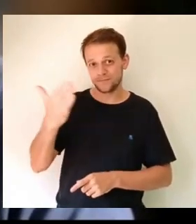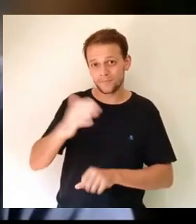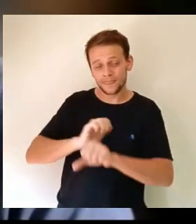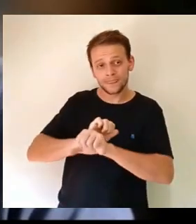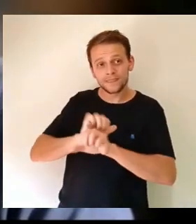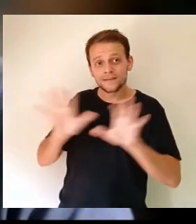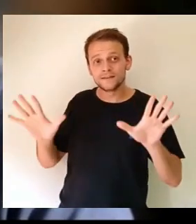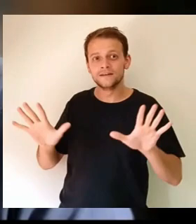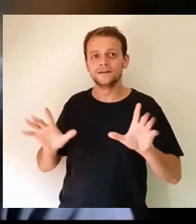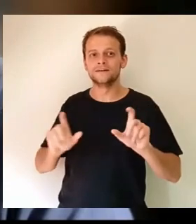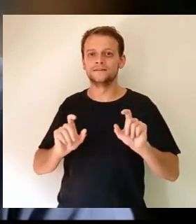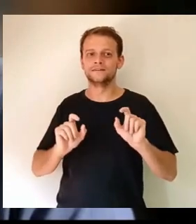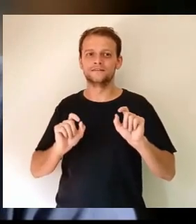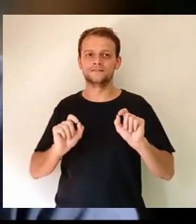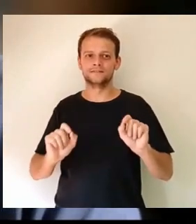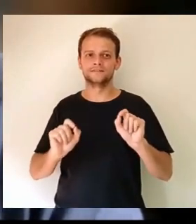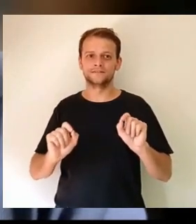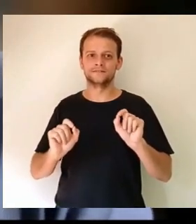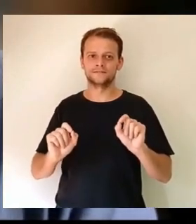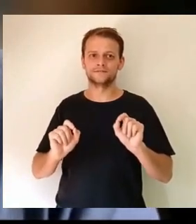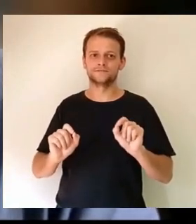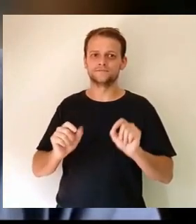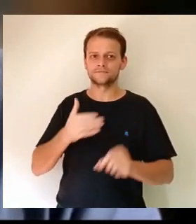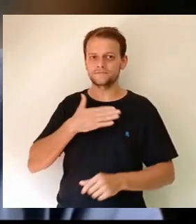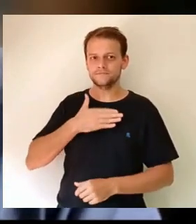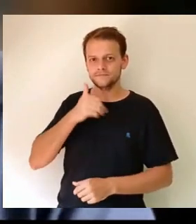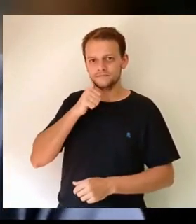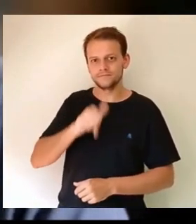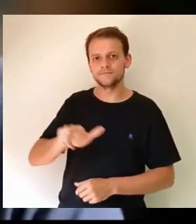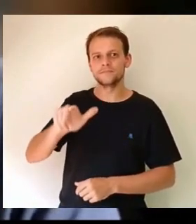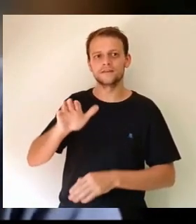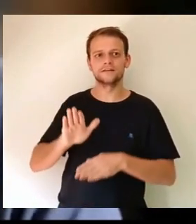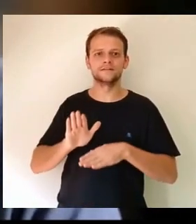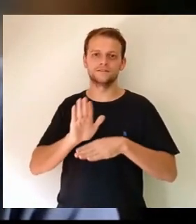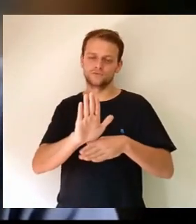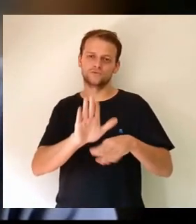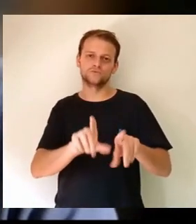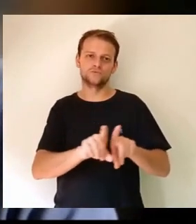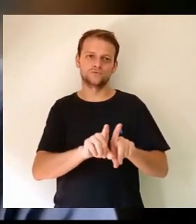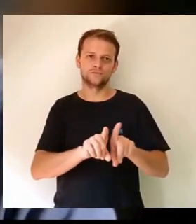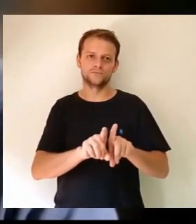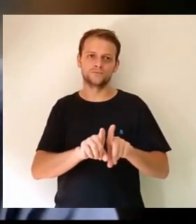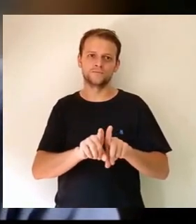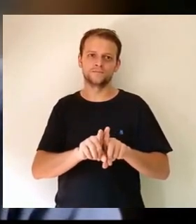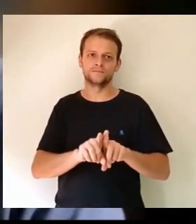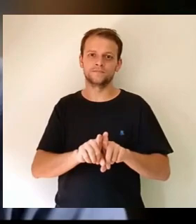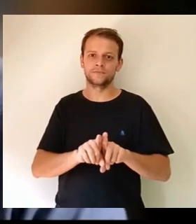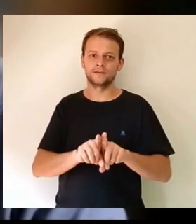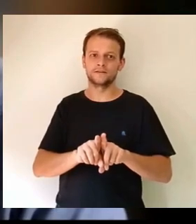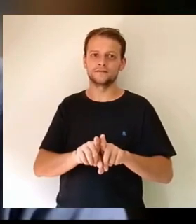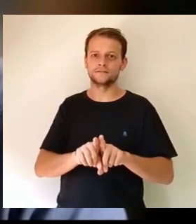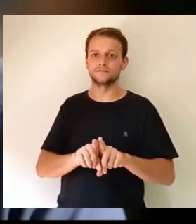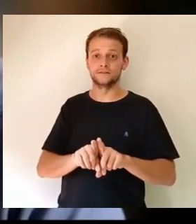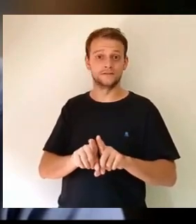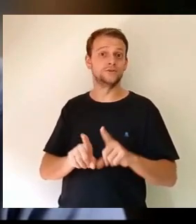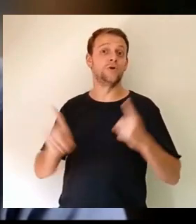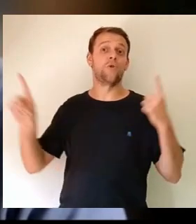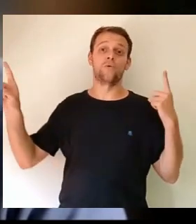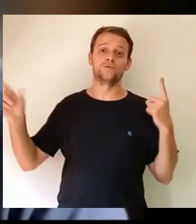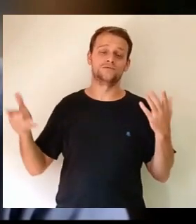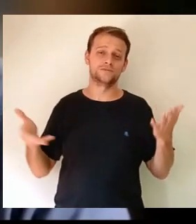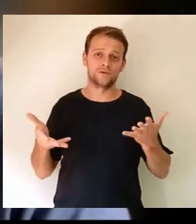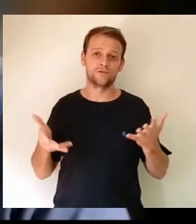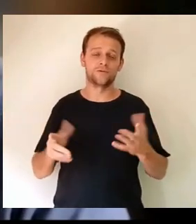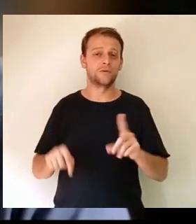Quero deixar também agradecimento, claro, a Diane Sasaka, minha irmã, que ajuda também um pouco